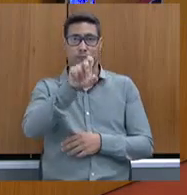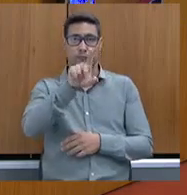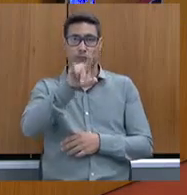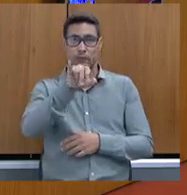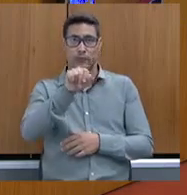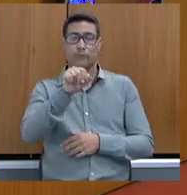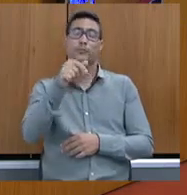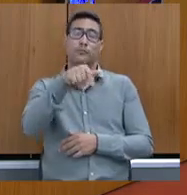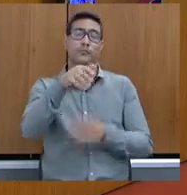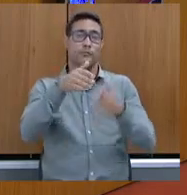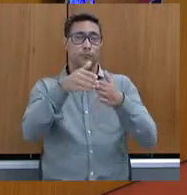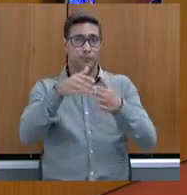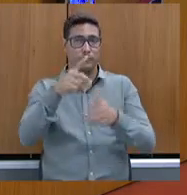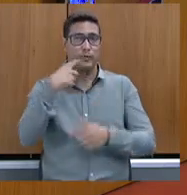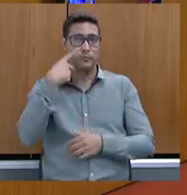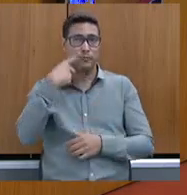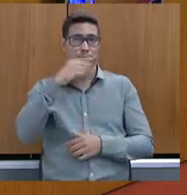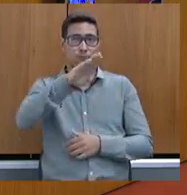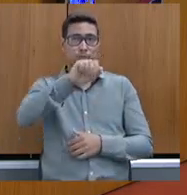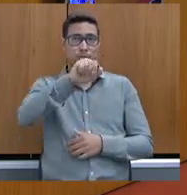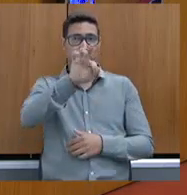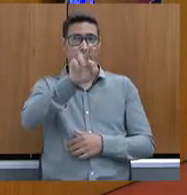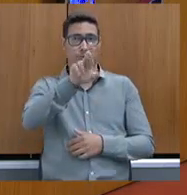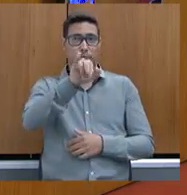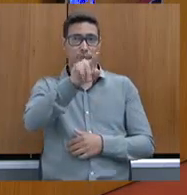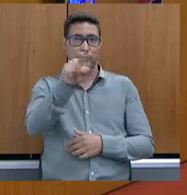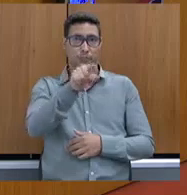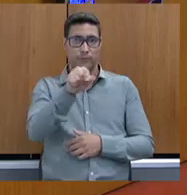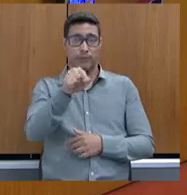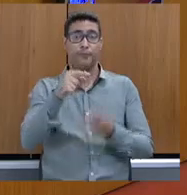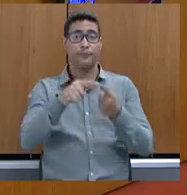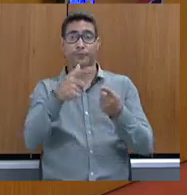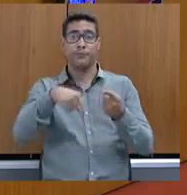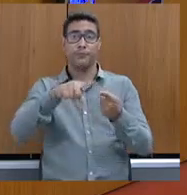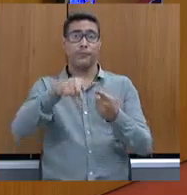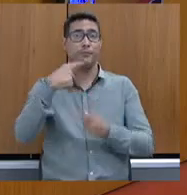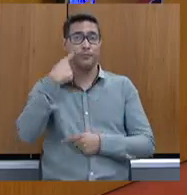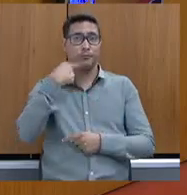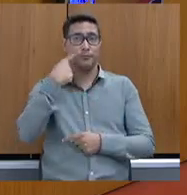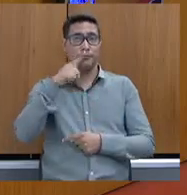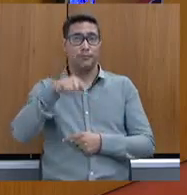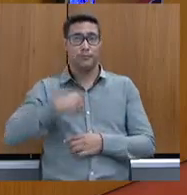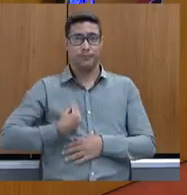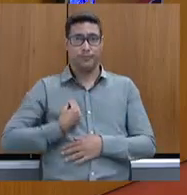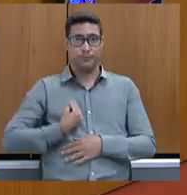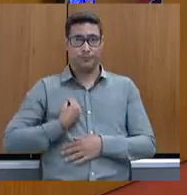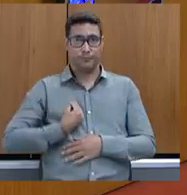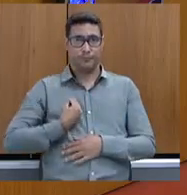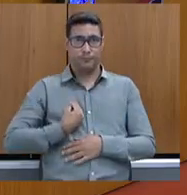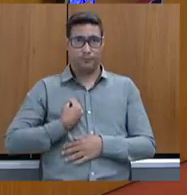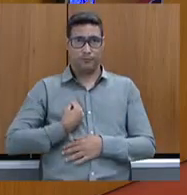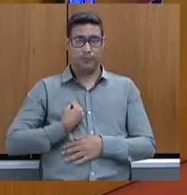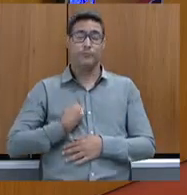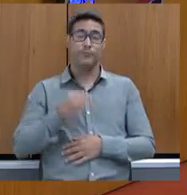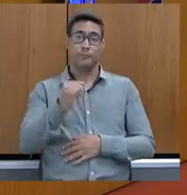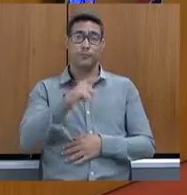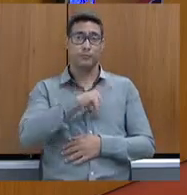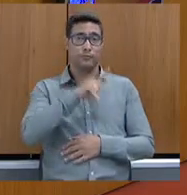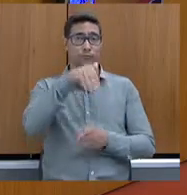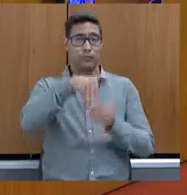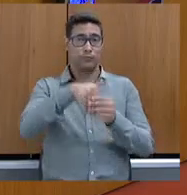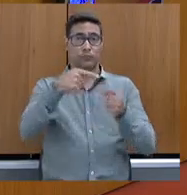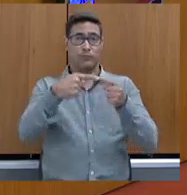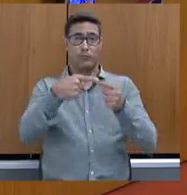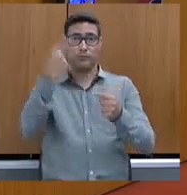oral pela deputada Beatriz Cerqueira os deputados que a própria Muniz como se encontra Caso haja algum voto